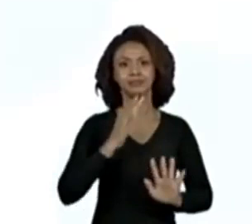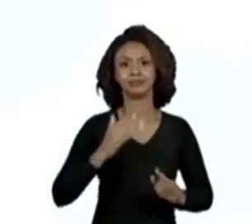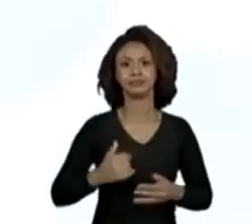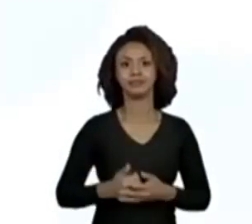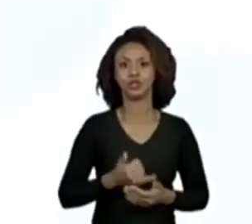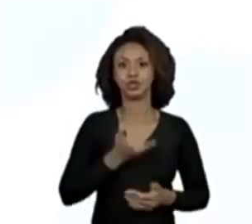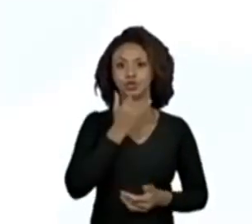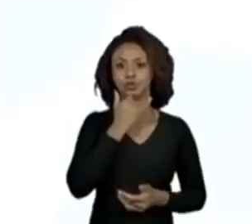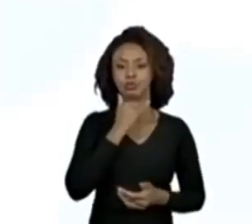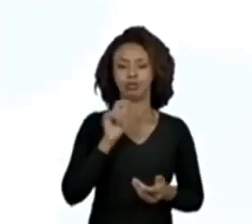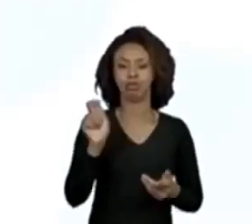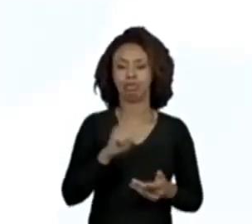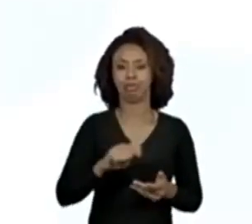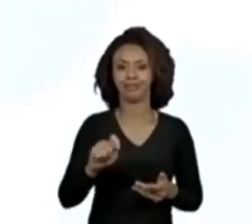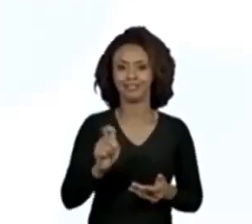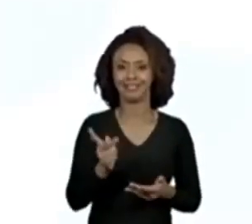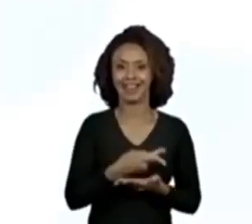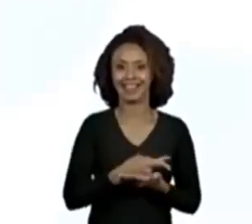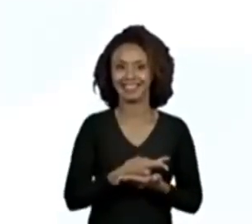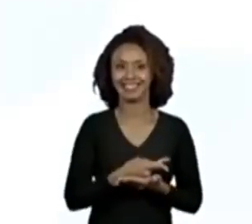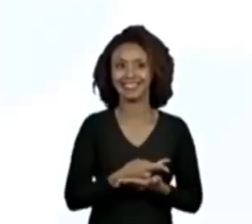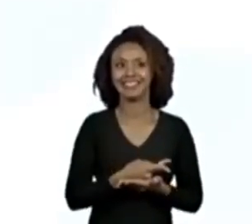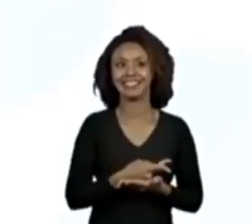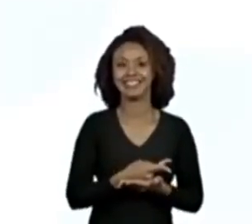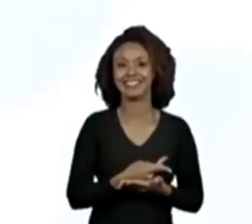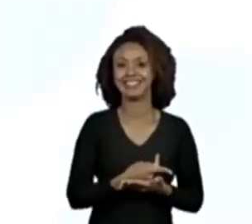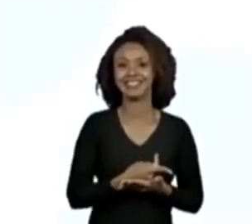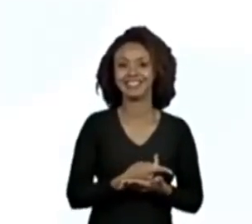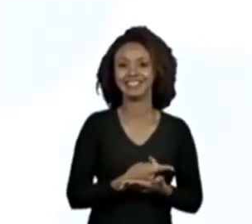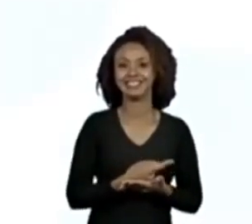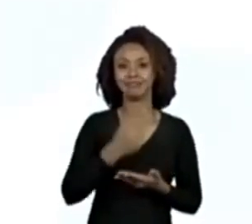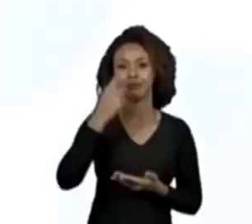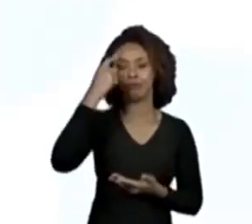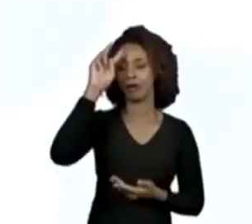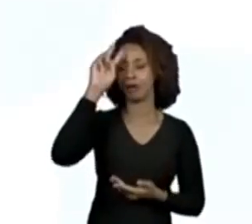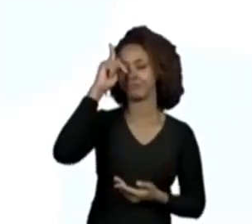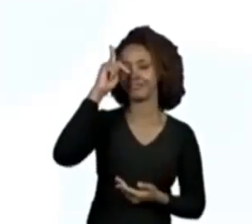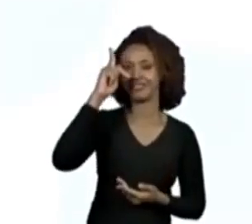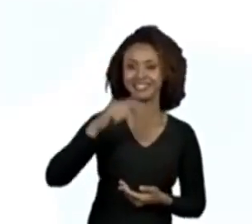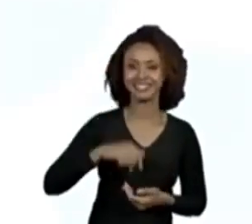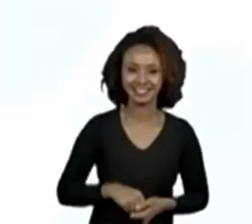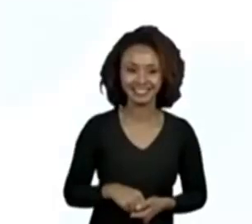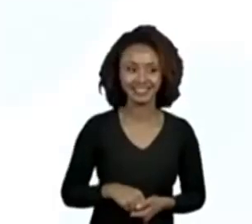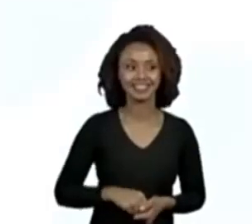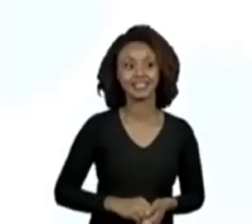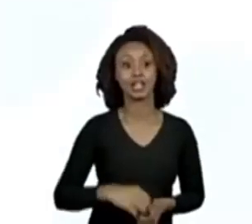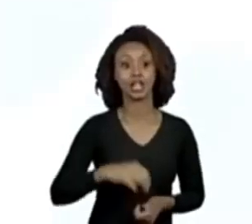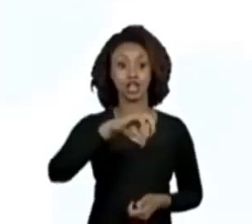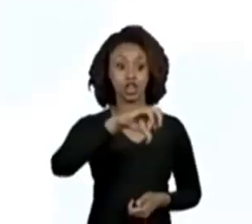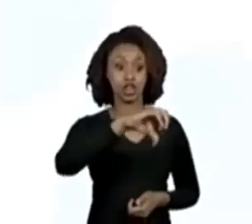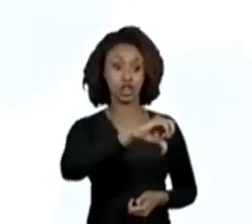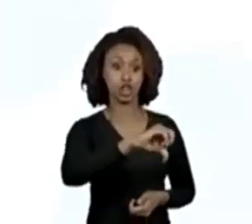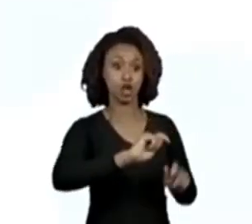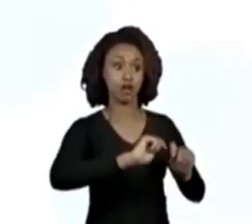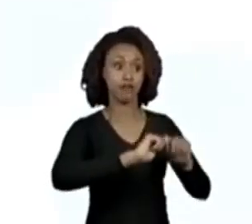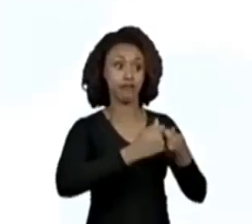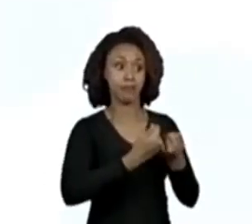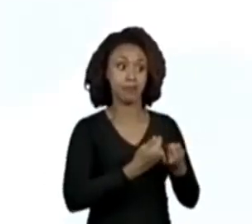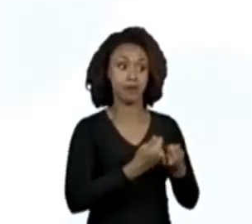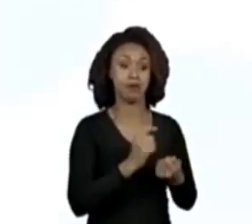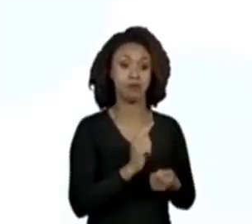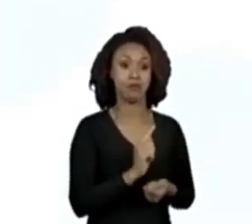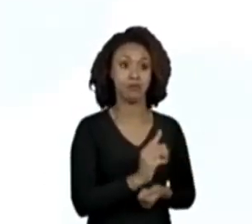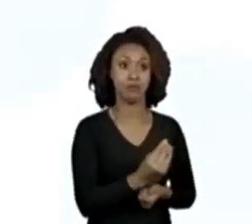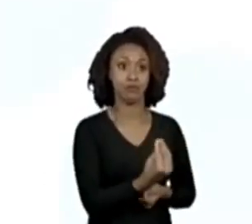Professora, a gente faz uma coisa pensando em outra, né? Os 9 pães da outra assadeira. Quantos pães eu